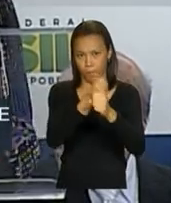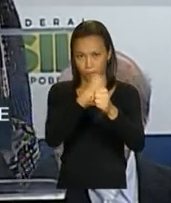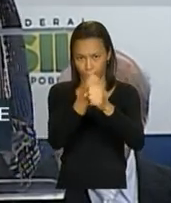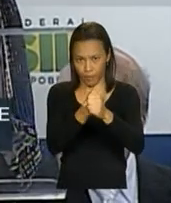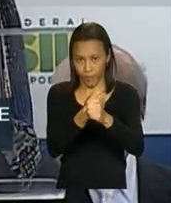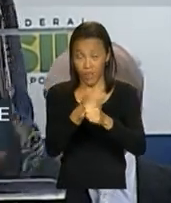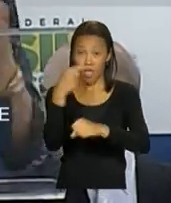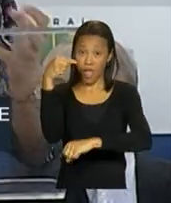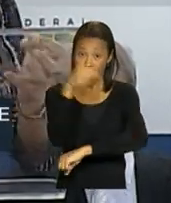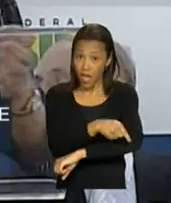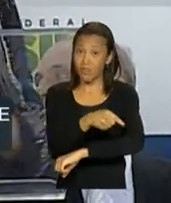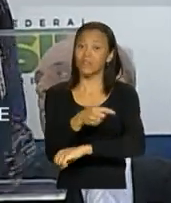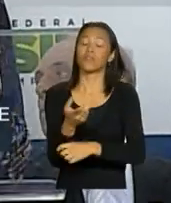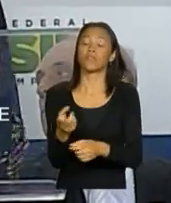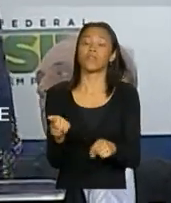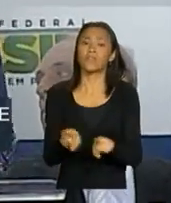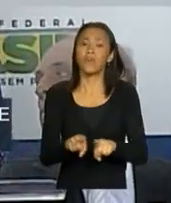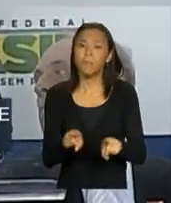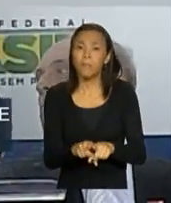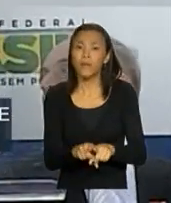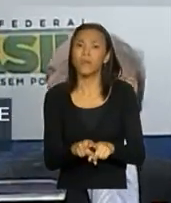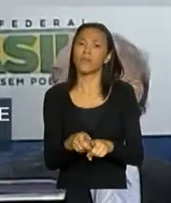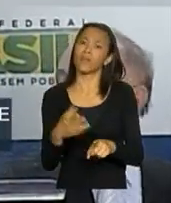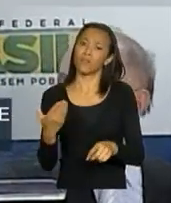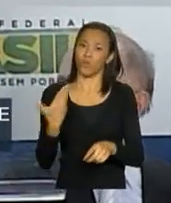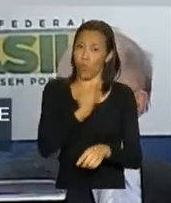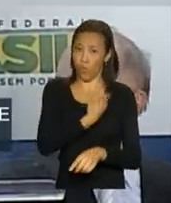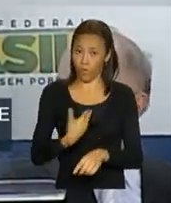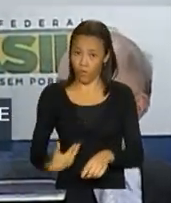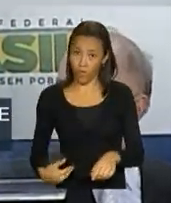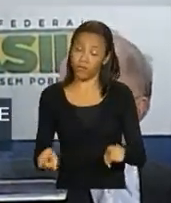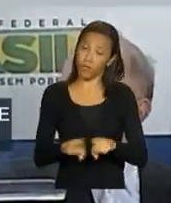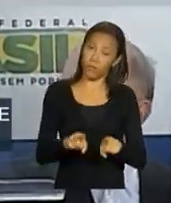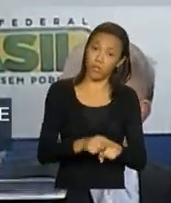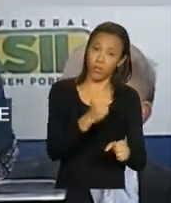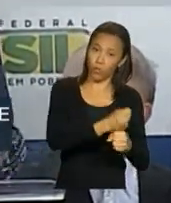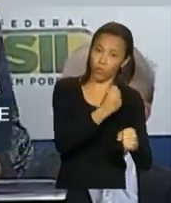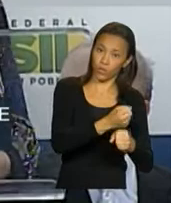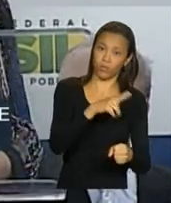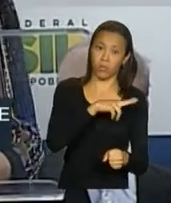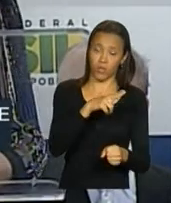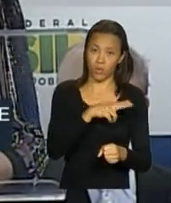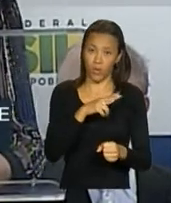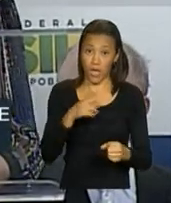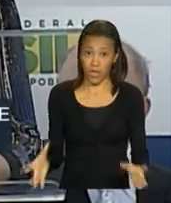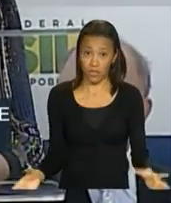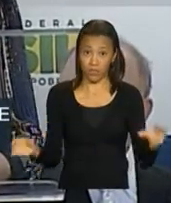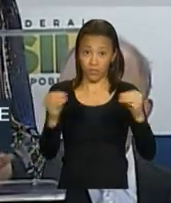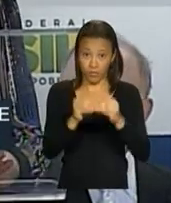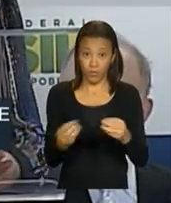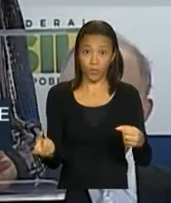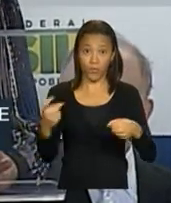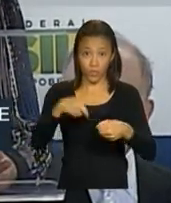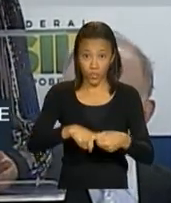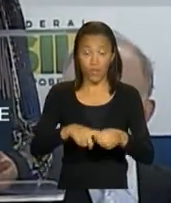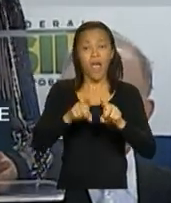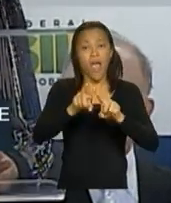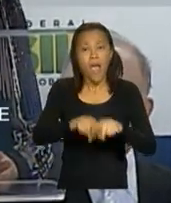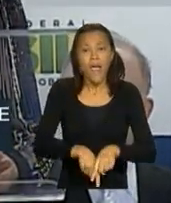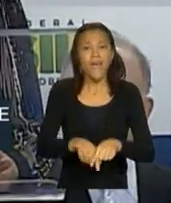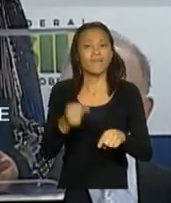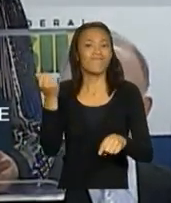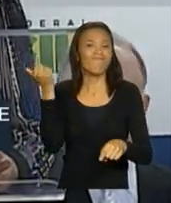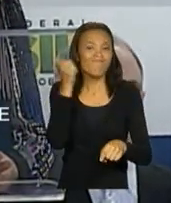é E essas obras tanto a do poder público como as da iniciativa privada elas representam Mais uma